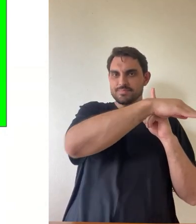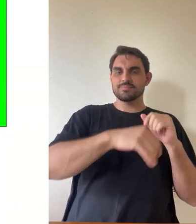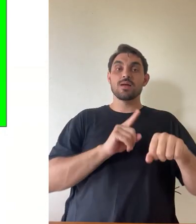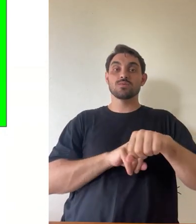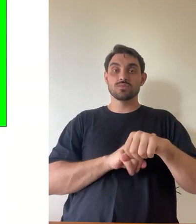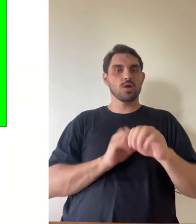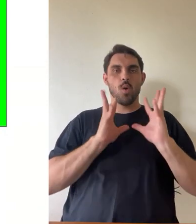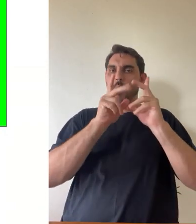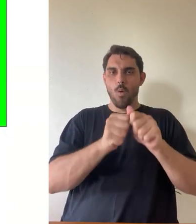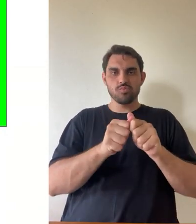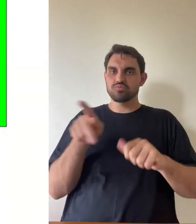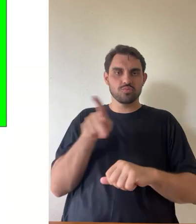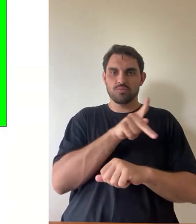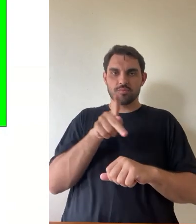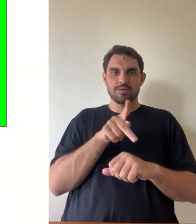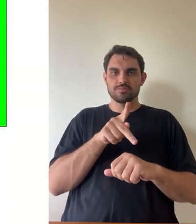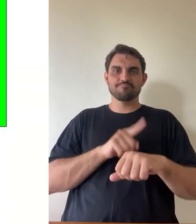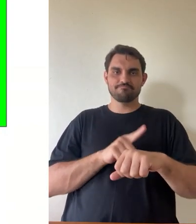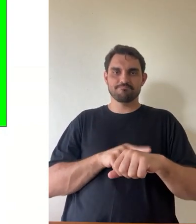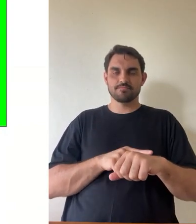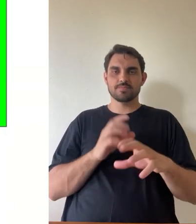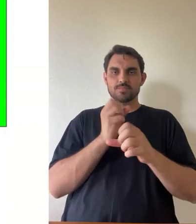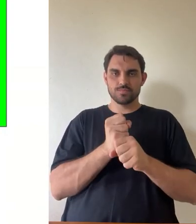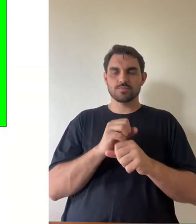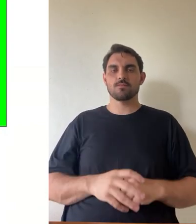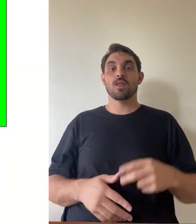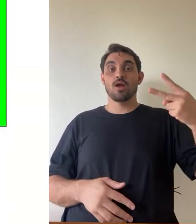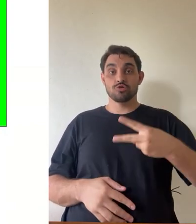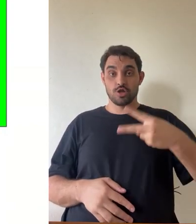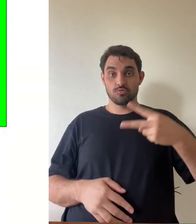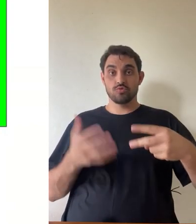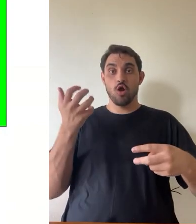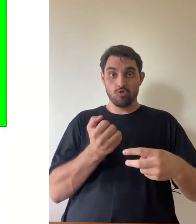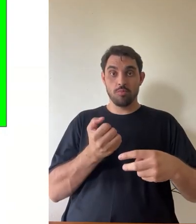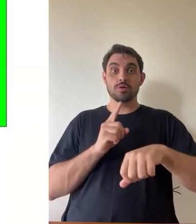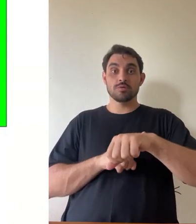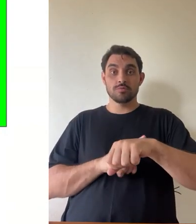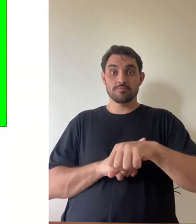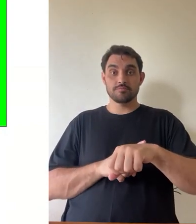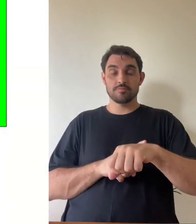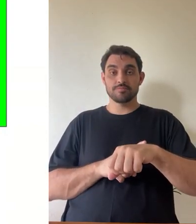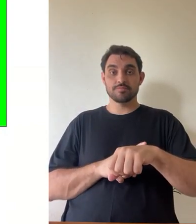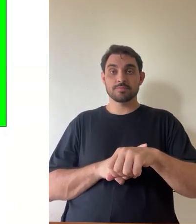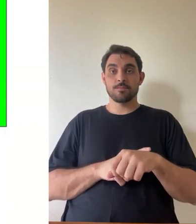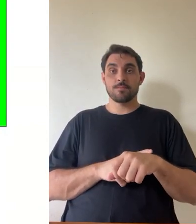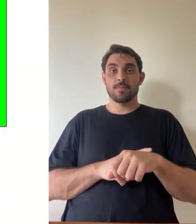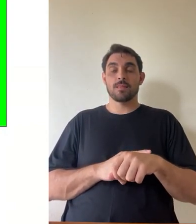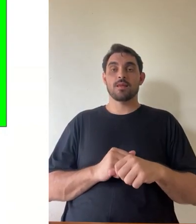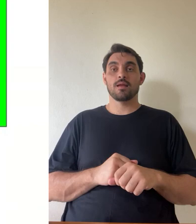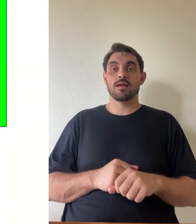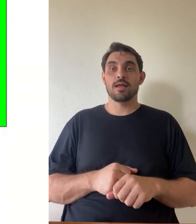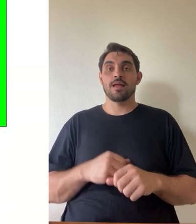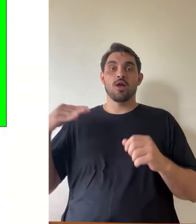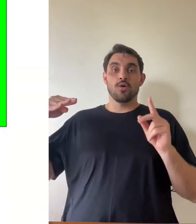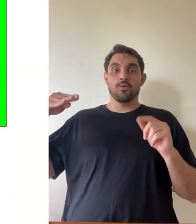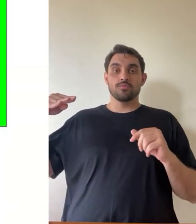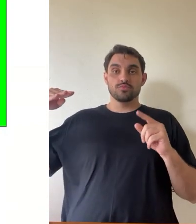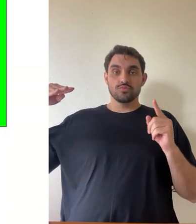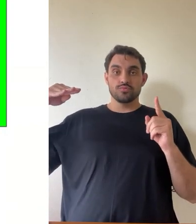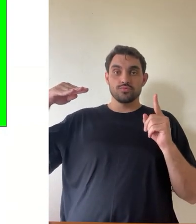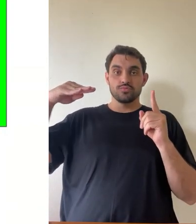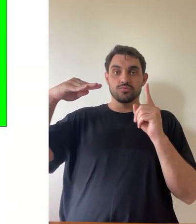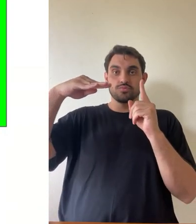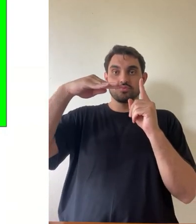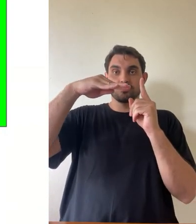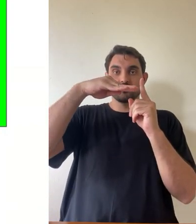seja, ele vai marcar o tempo todo. O cronômetro digital verde vai marcar o tempo até que o móvel chegue